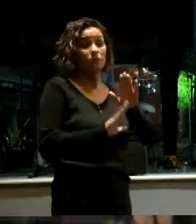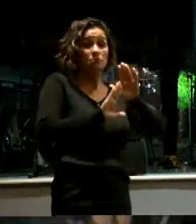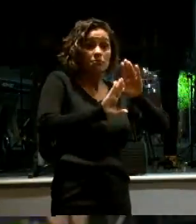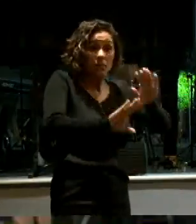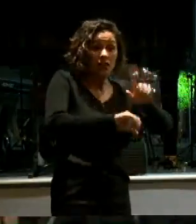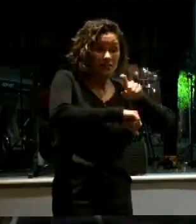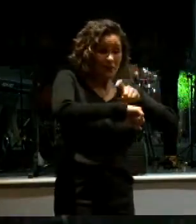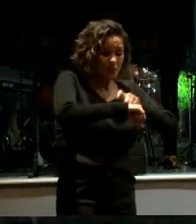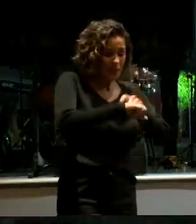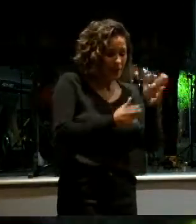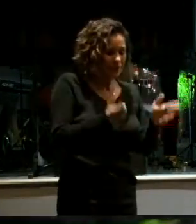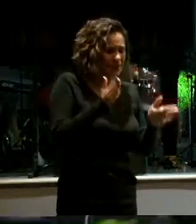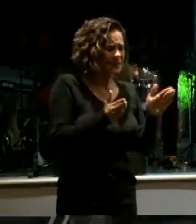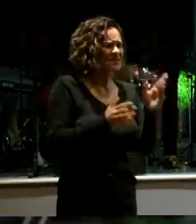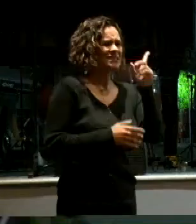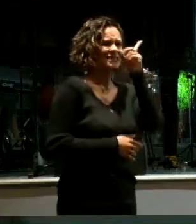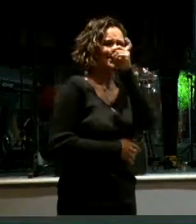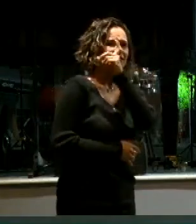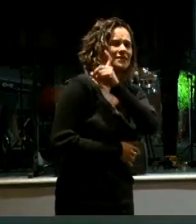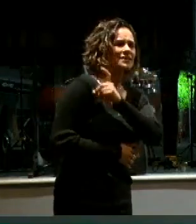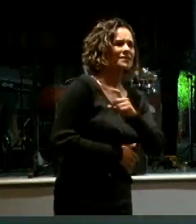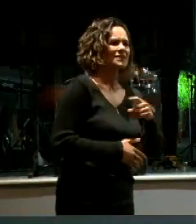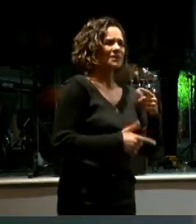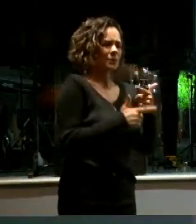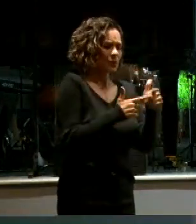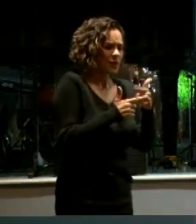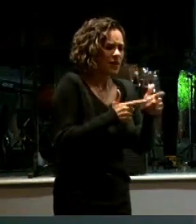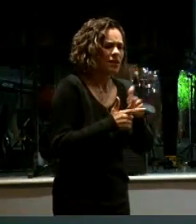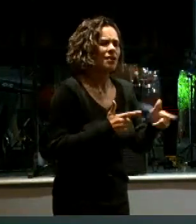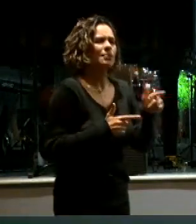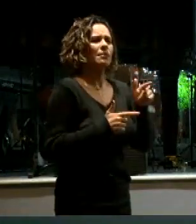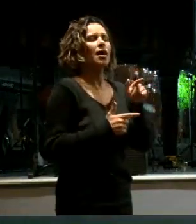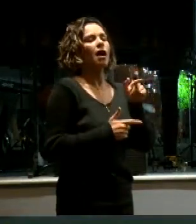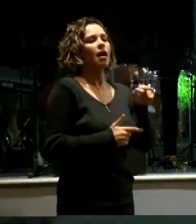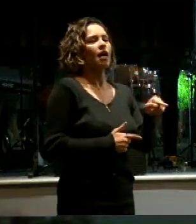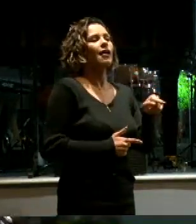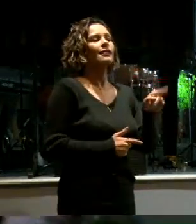que Deus revela parte do seu caráter que você não conhecia.